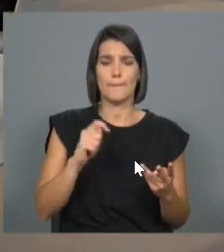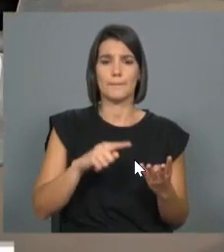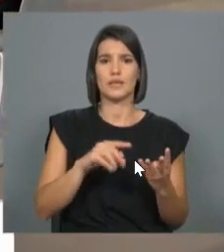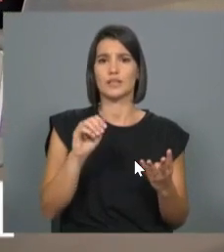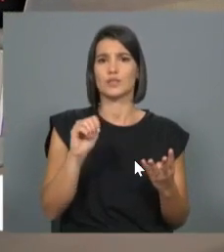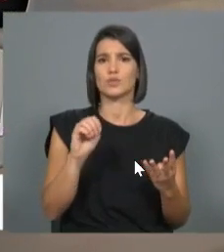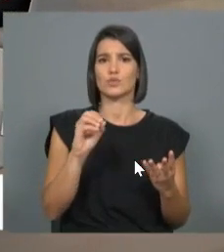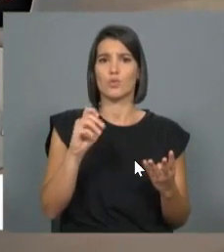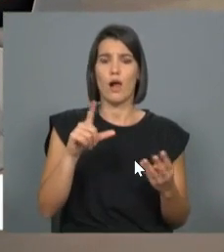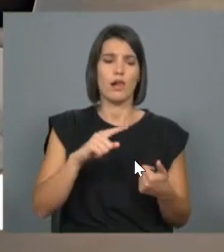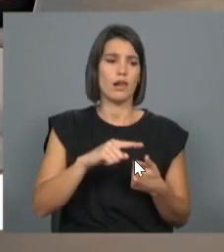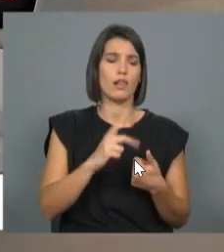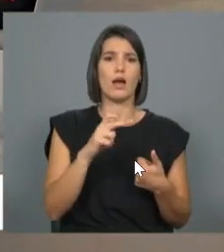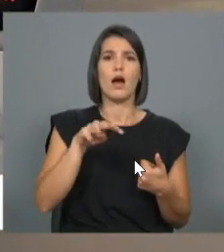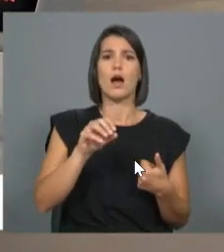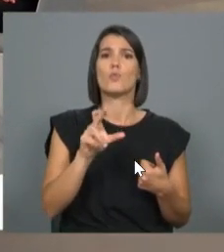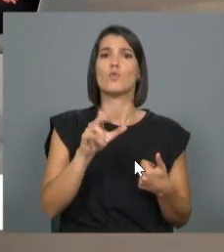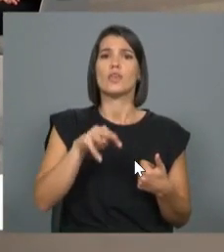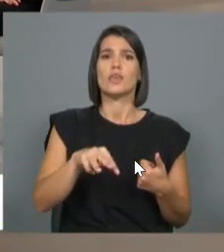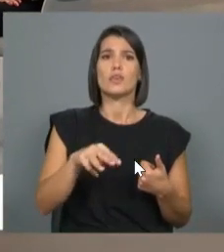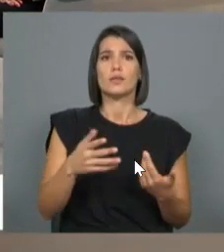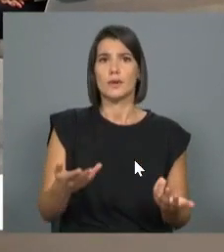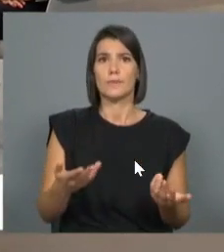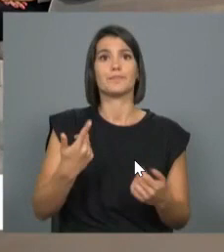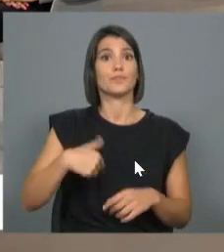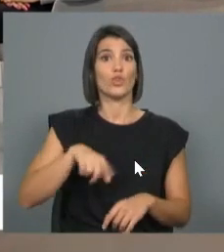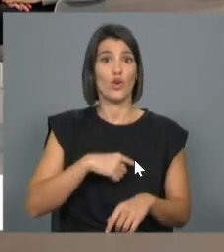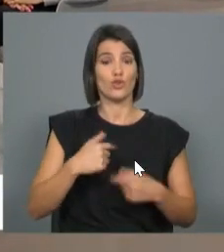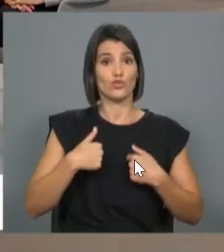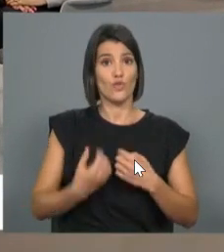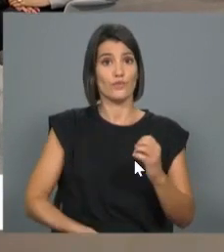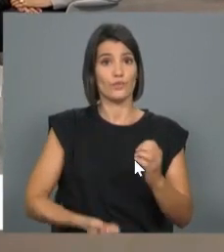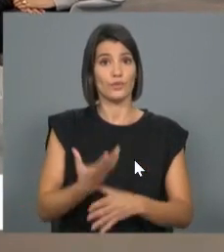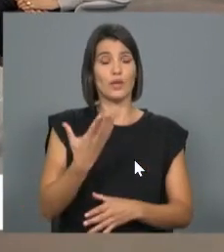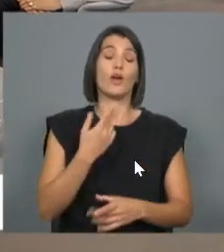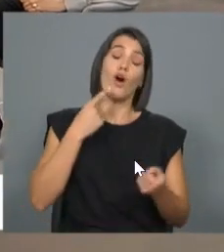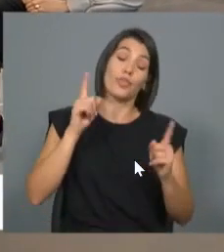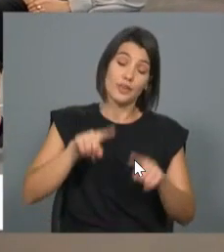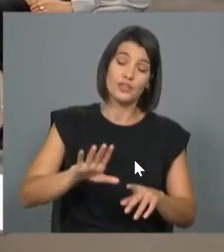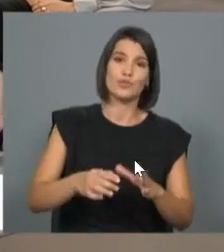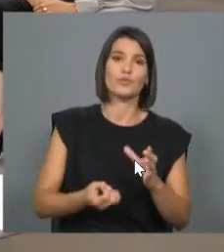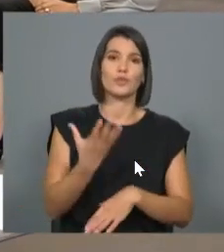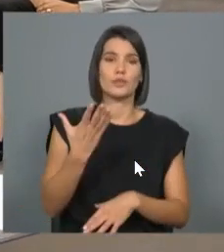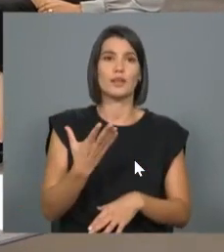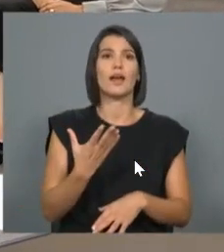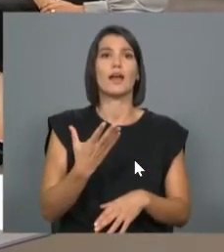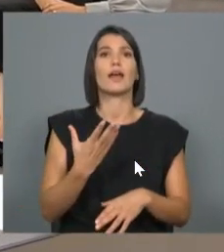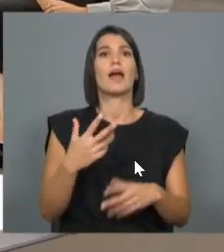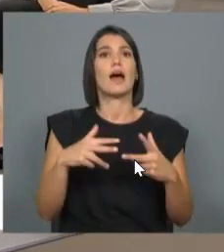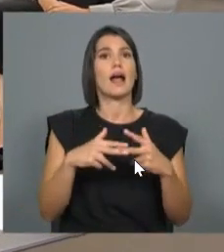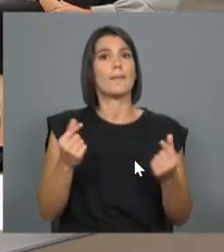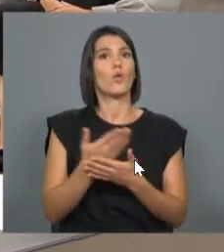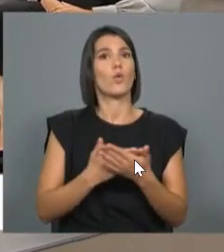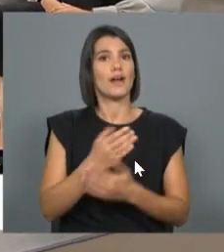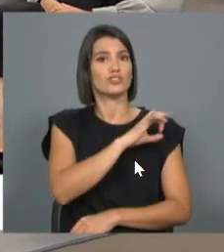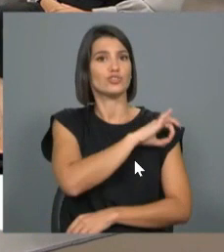a Amorim. E o que nós, eu fundei, refundei, digamos assim, a Câmara de Comércio Chile-Portugal,